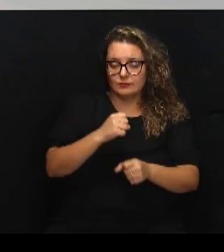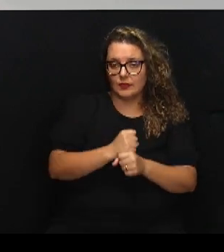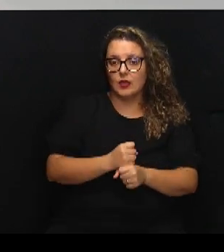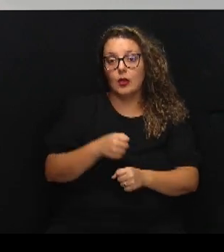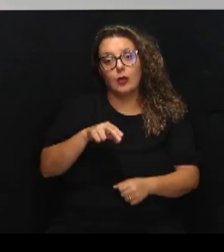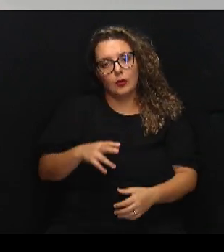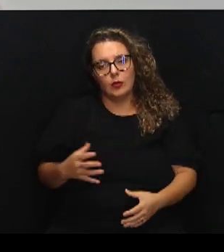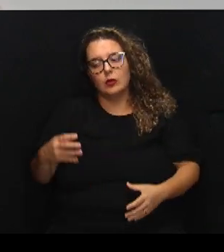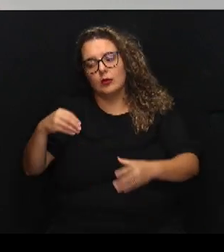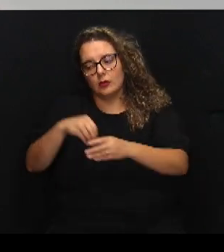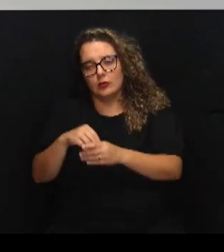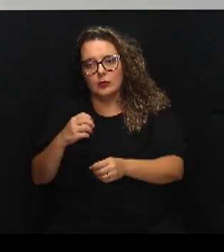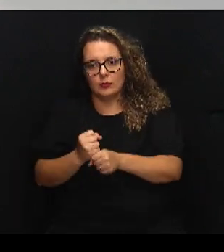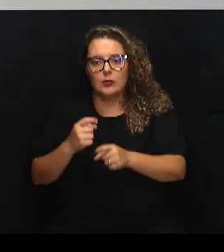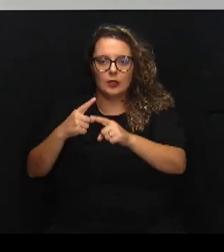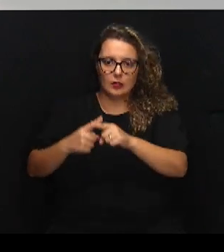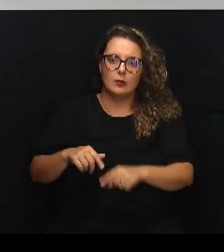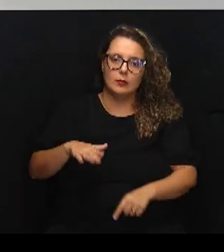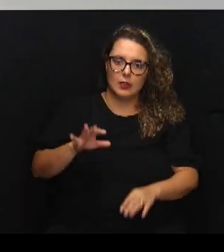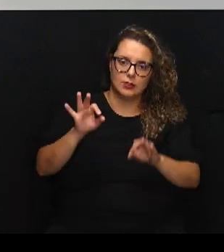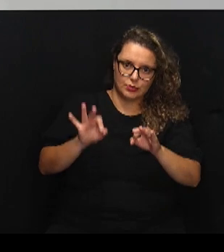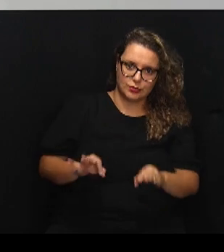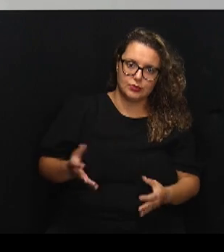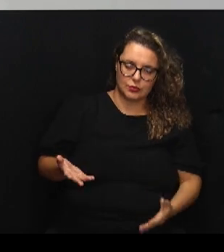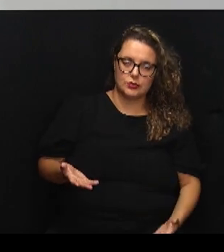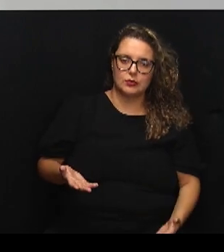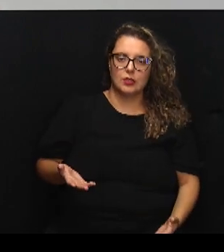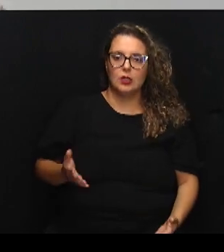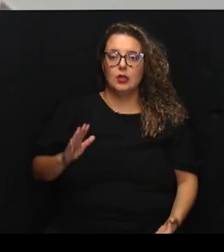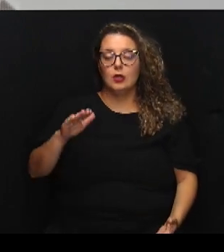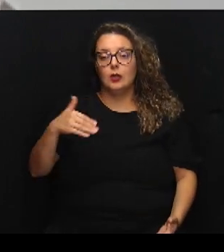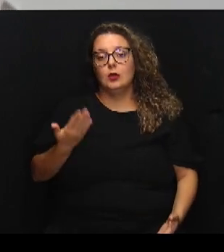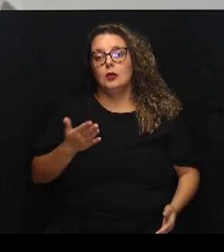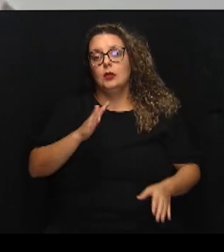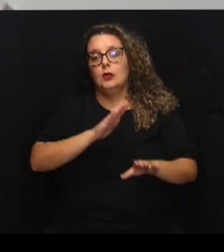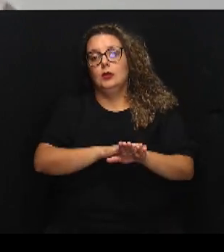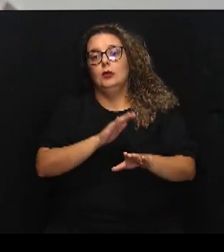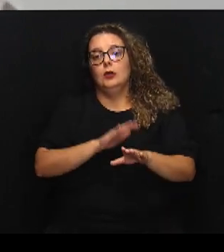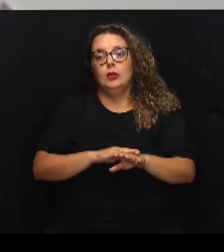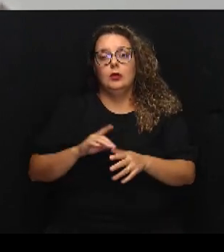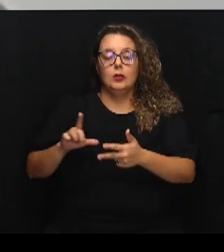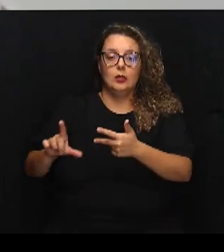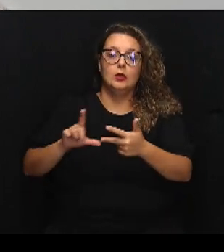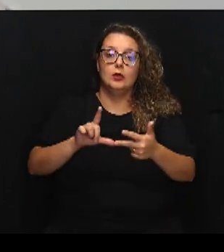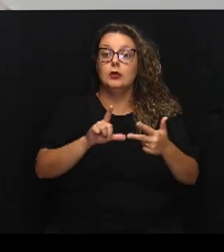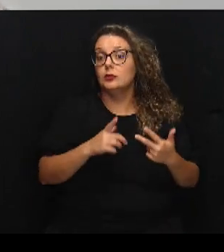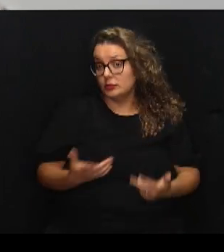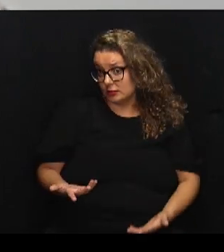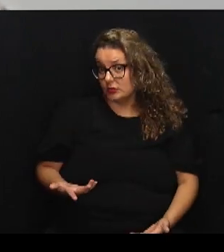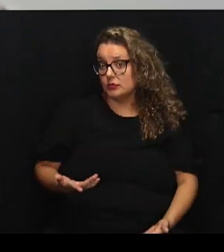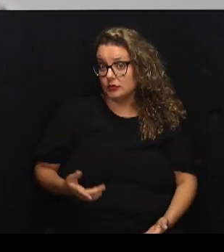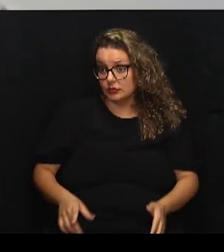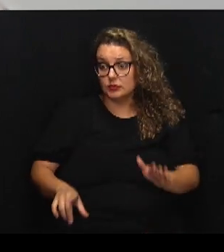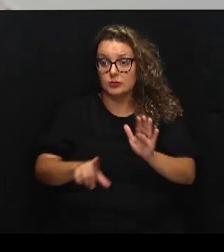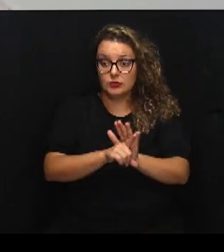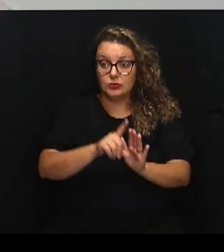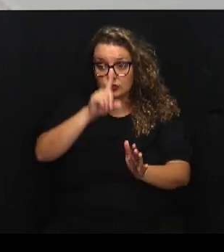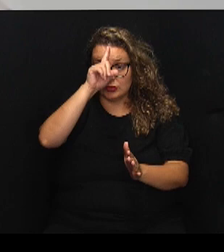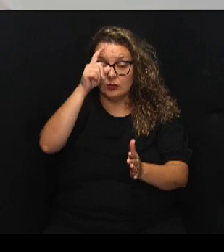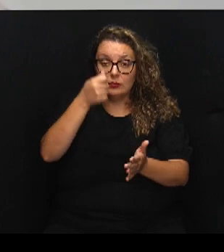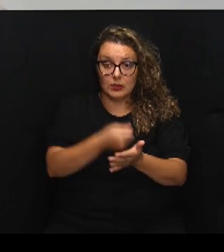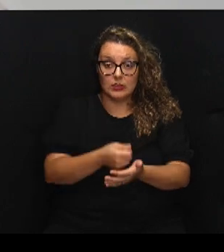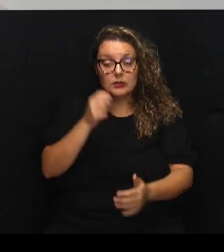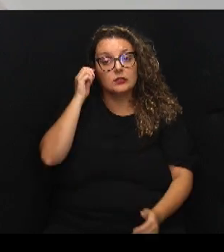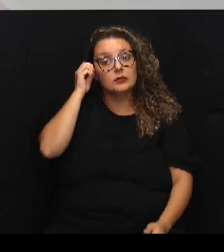que passe a se computar isso para ficar uma concorrência mais leal, né? Quando essas ações legislatórias, né,